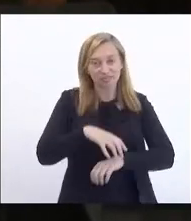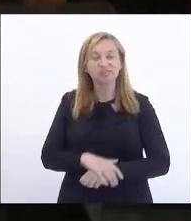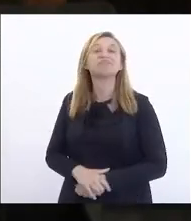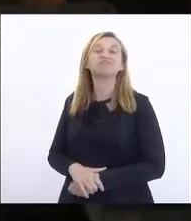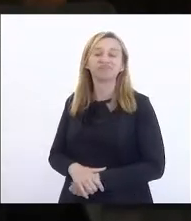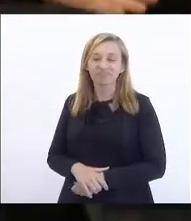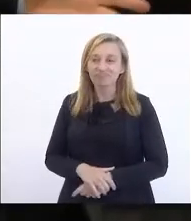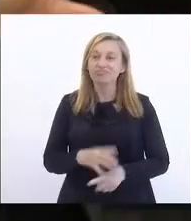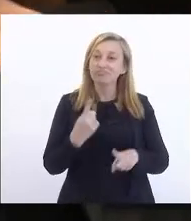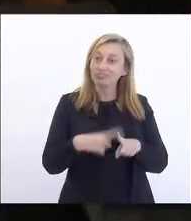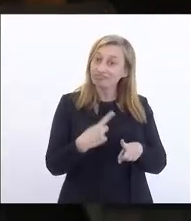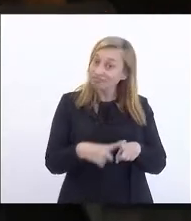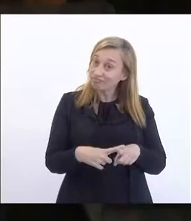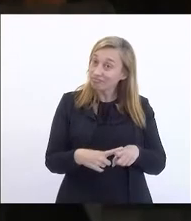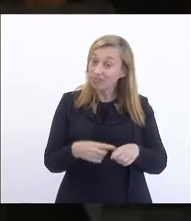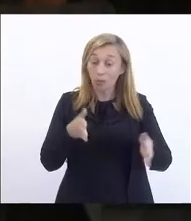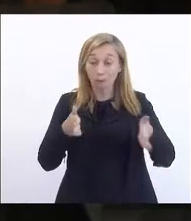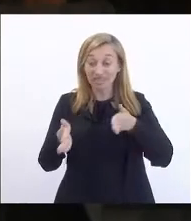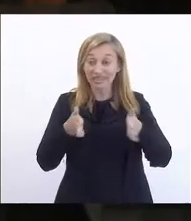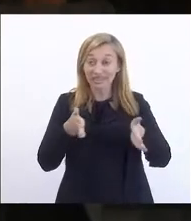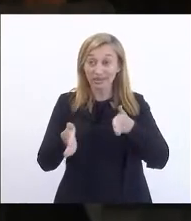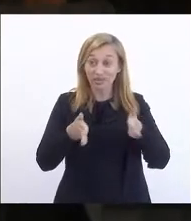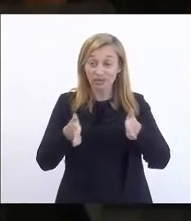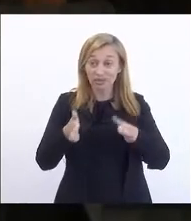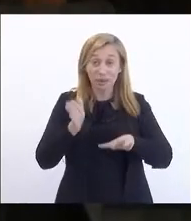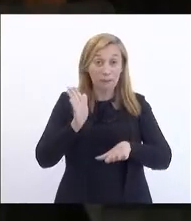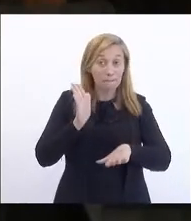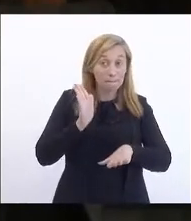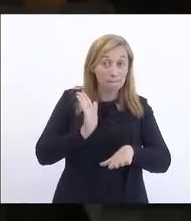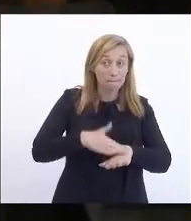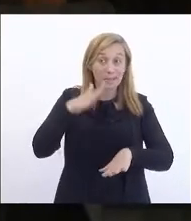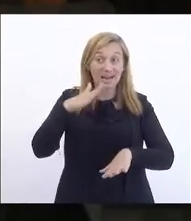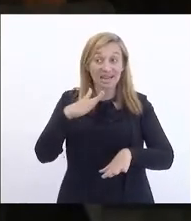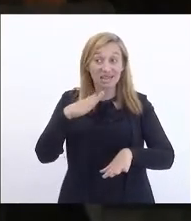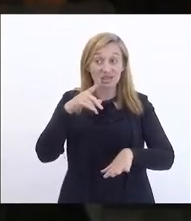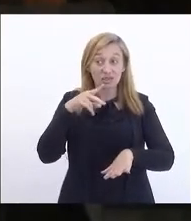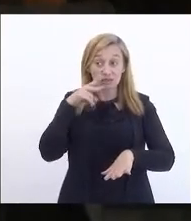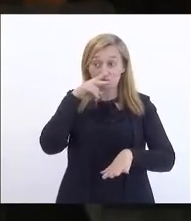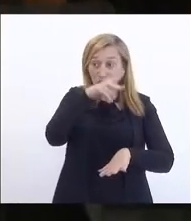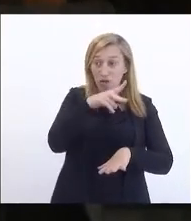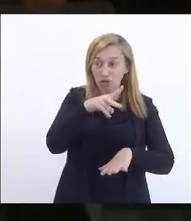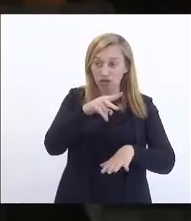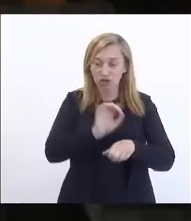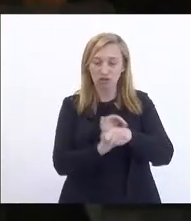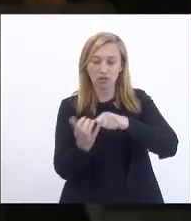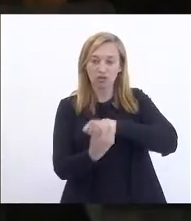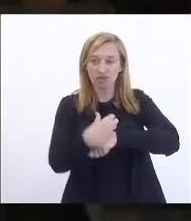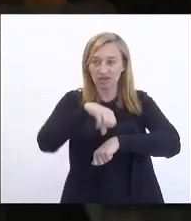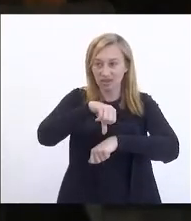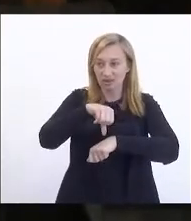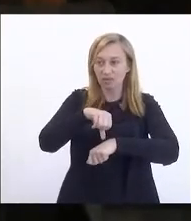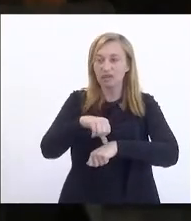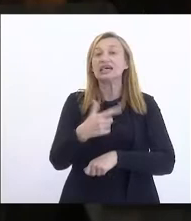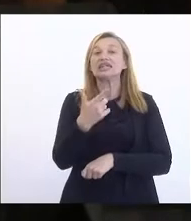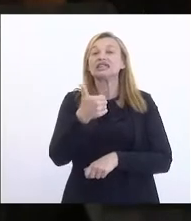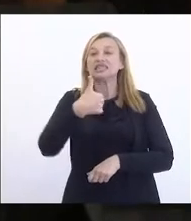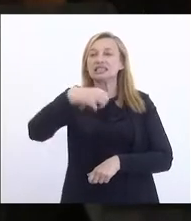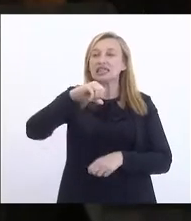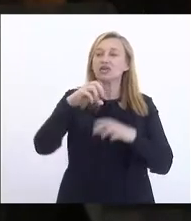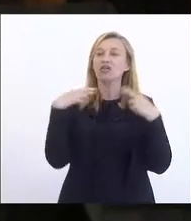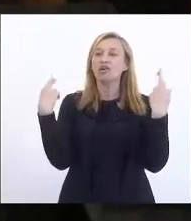porque estava no período mais ativo da Covid. 19